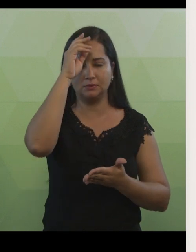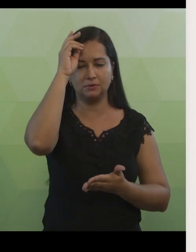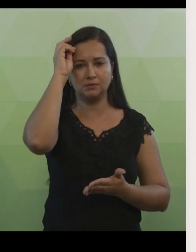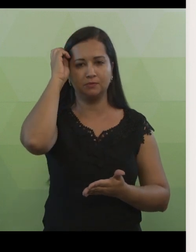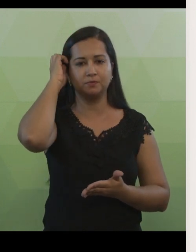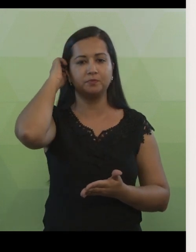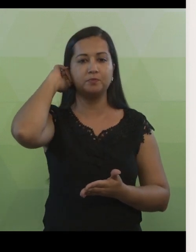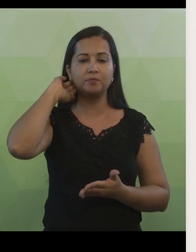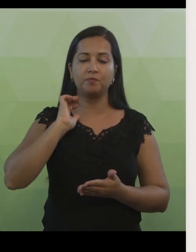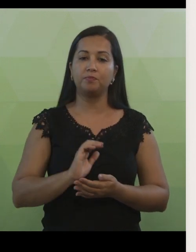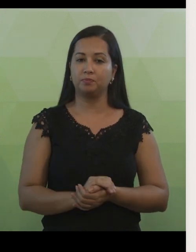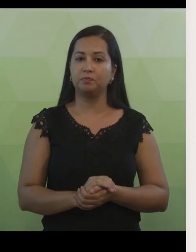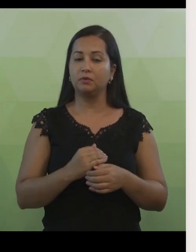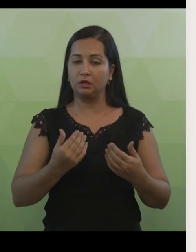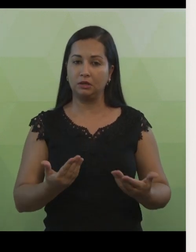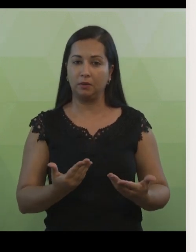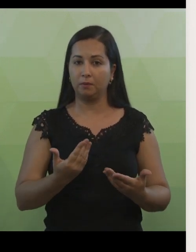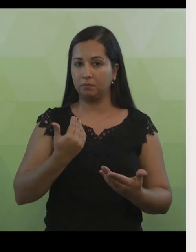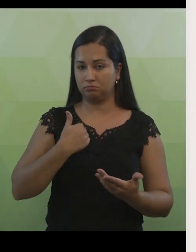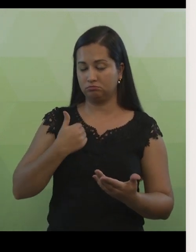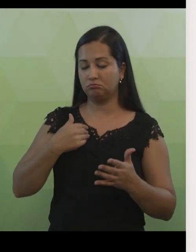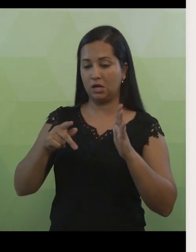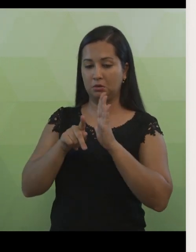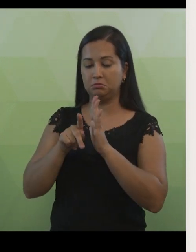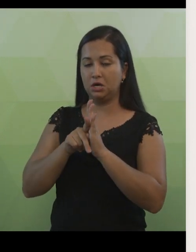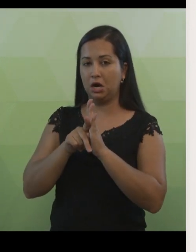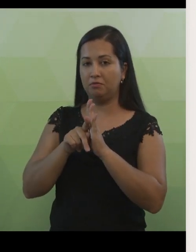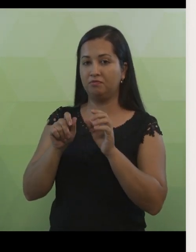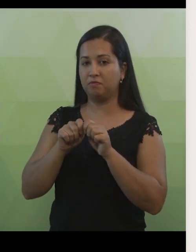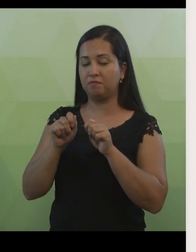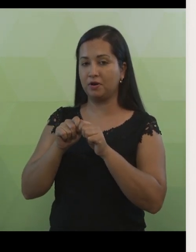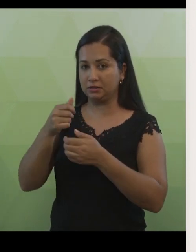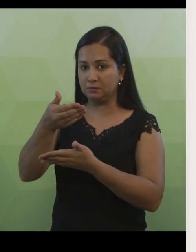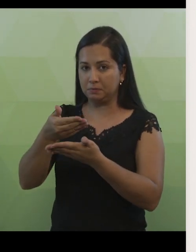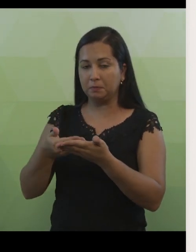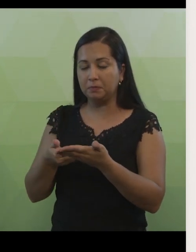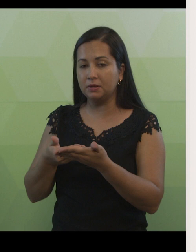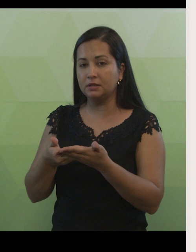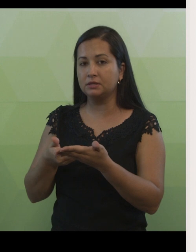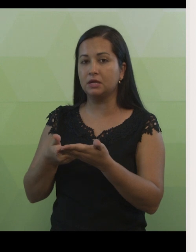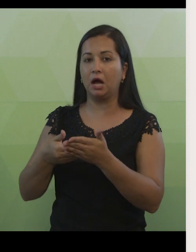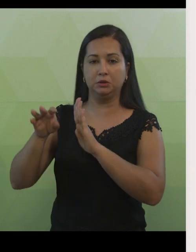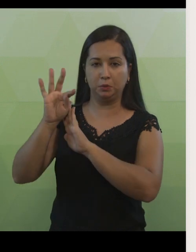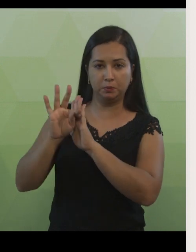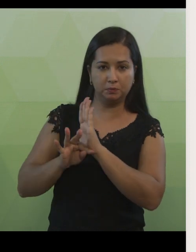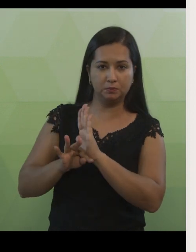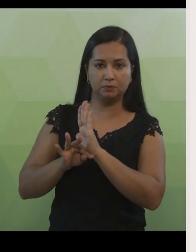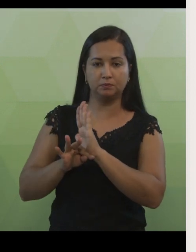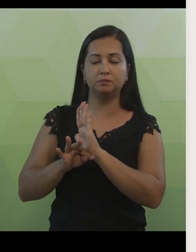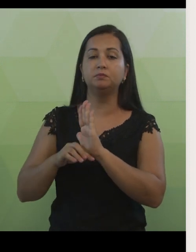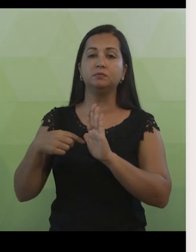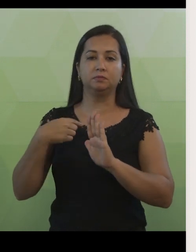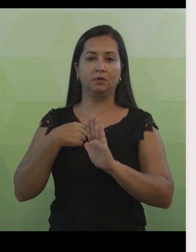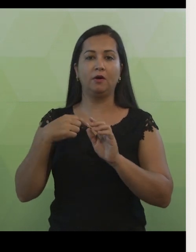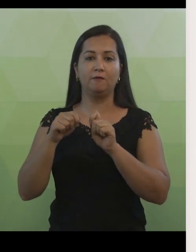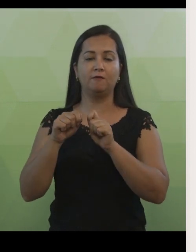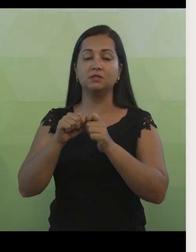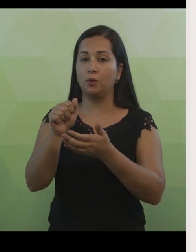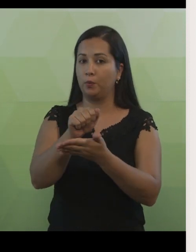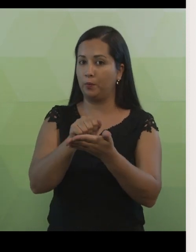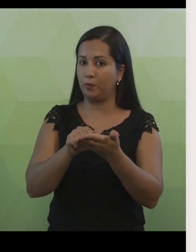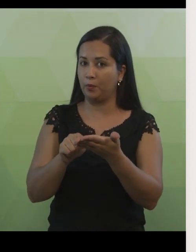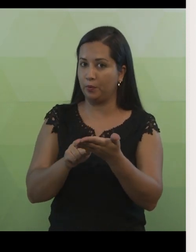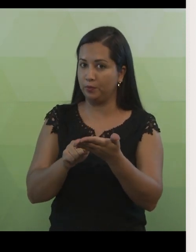irá codificar a mensagem, aplicando algum algoritmo, ou seja, alguma técnica matemática ou não, para codificar a